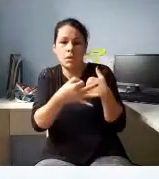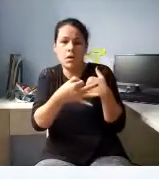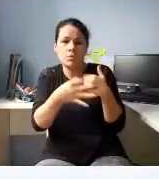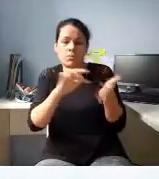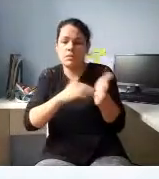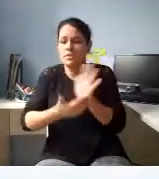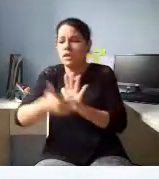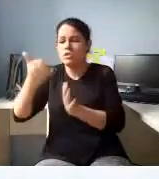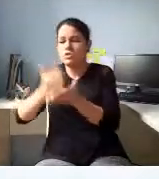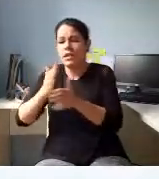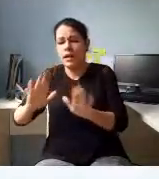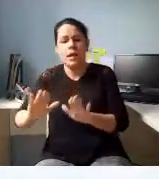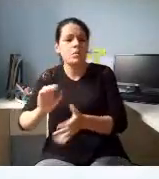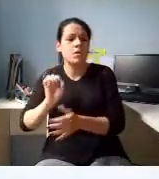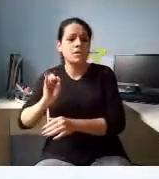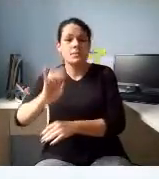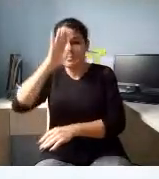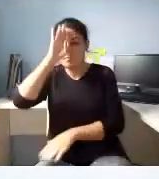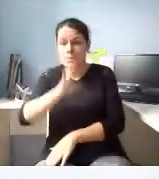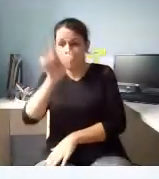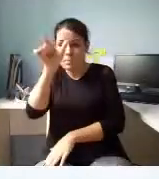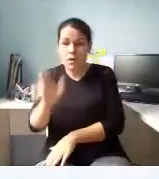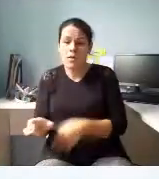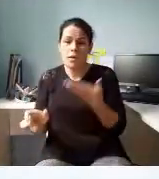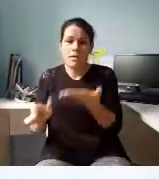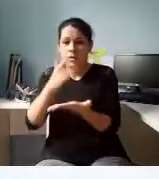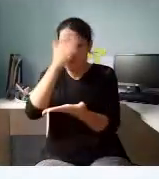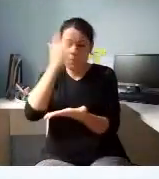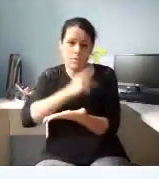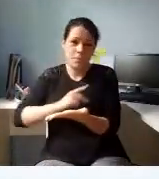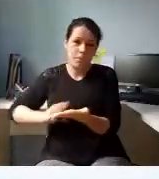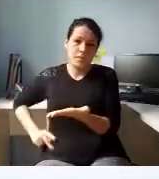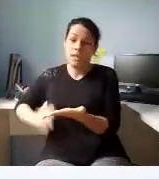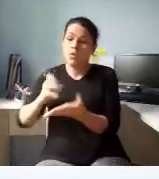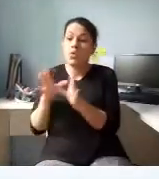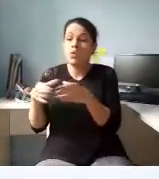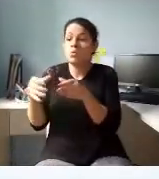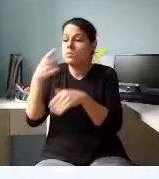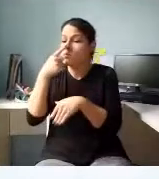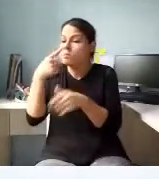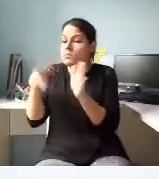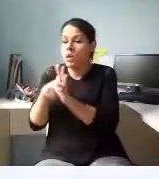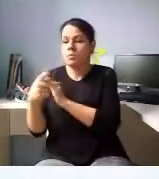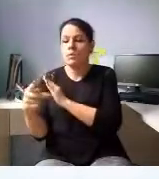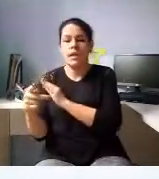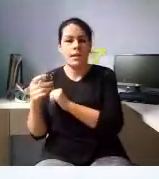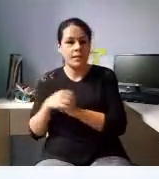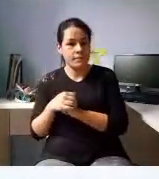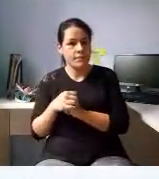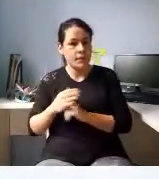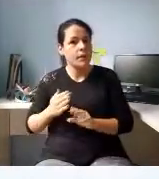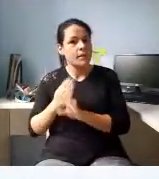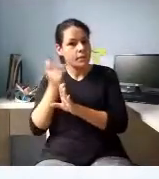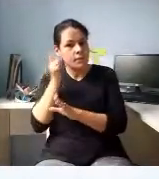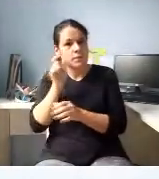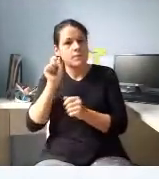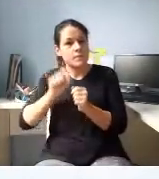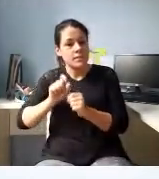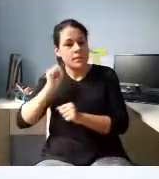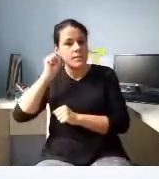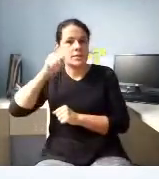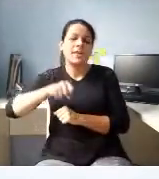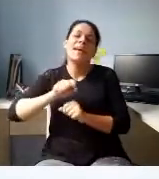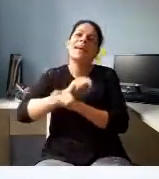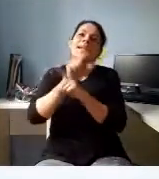dele ou ele em si, né? Ou o grupo dele. Então, ele até chegaria a isso, obviamente, eu estou falando